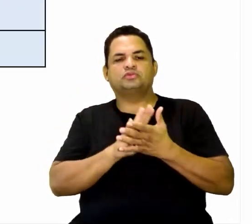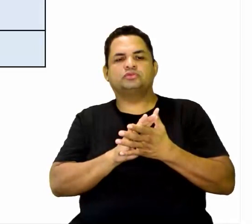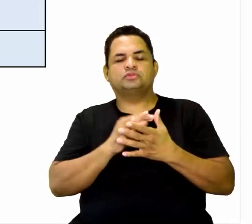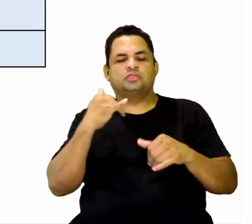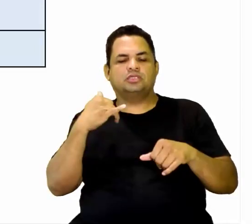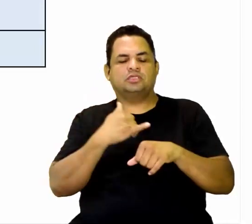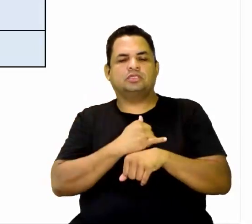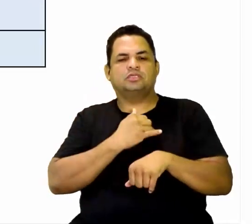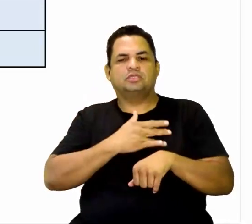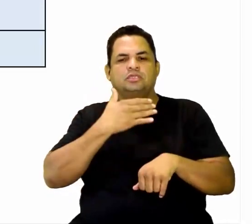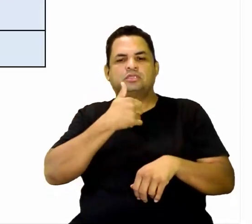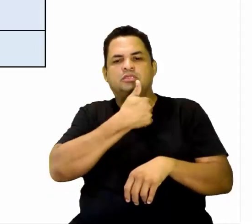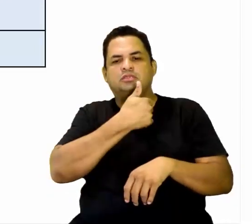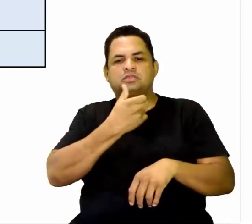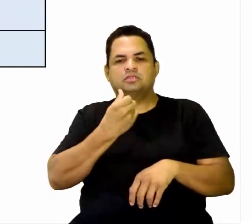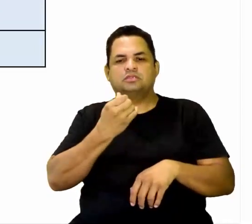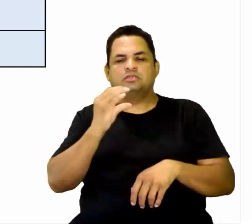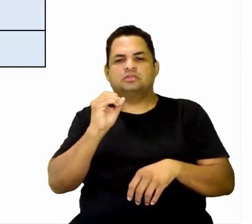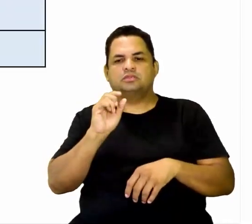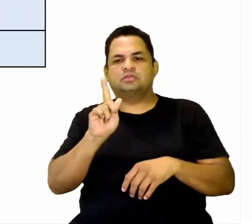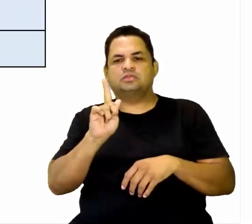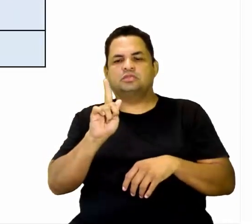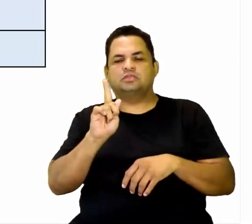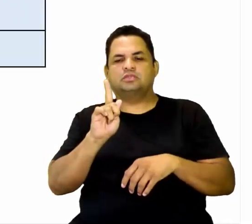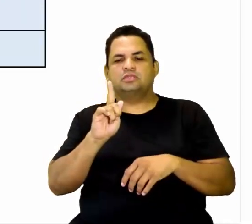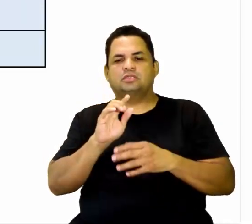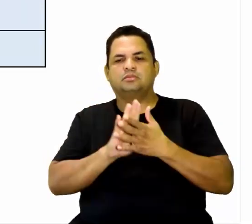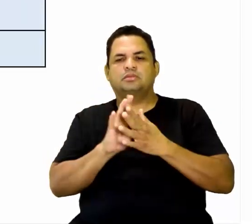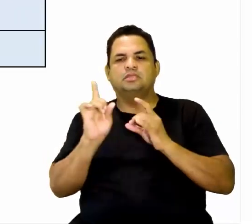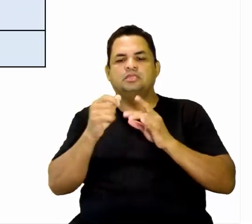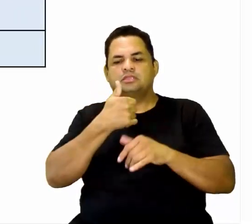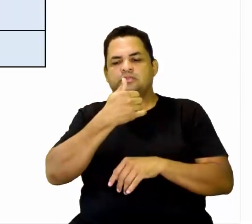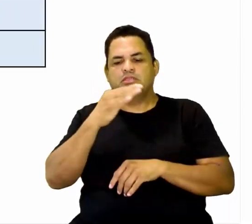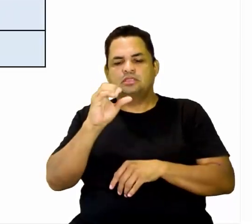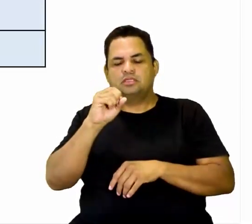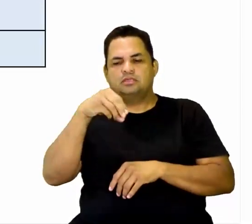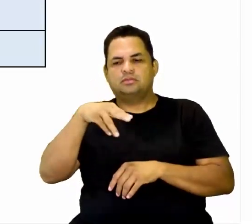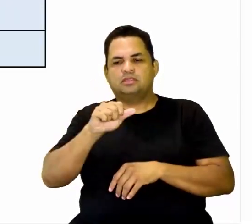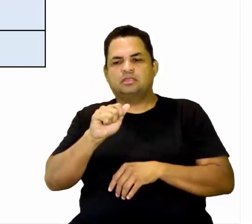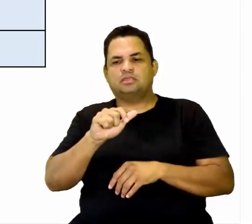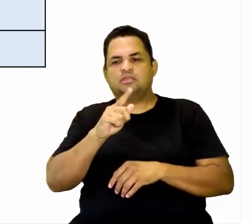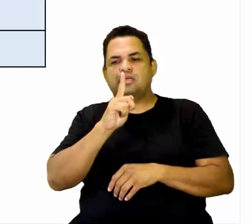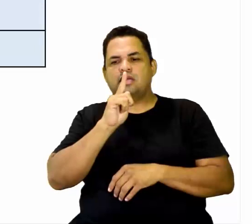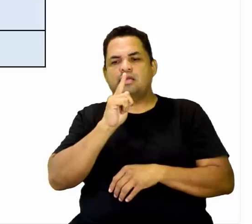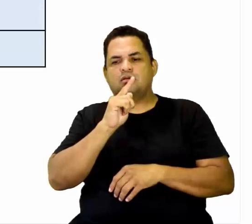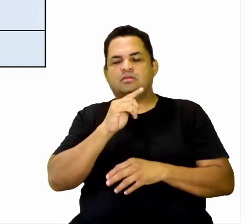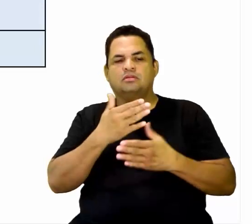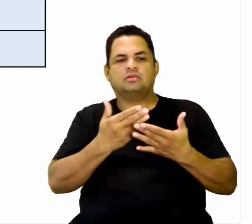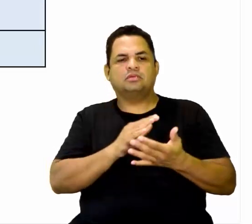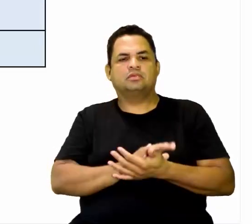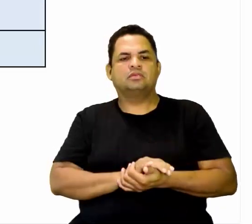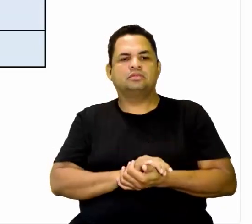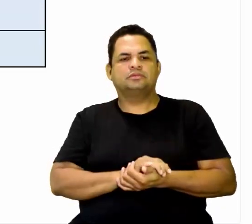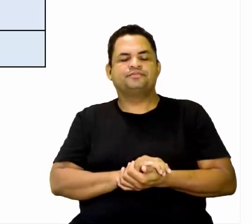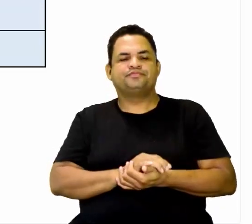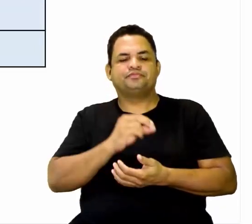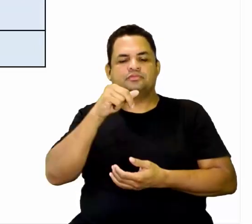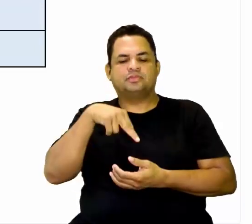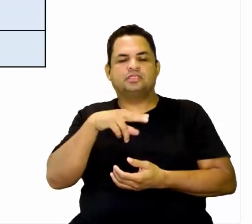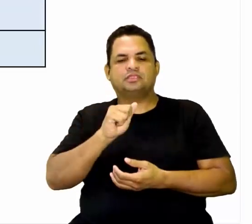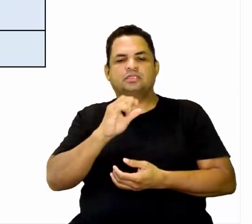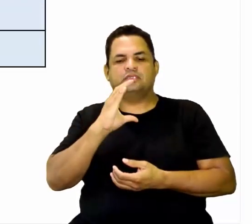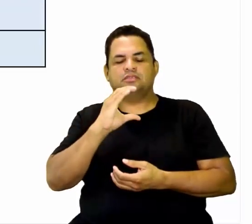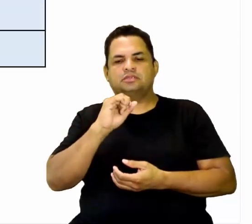160 gramas em 100 ml de água. O cloreto de sódio,